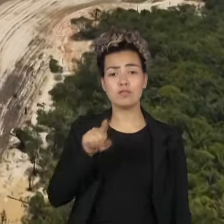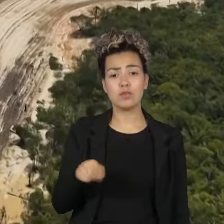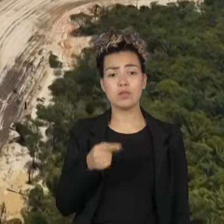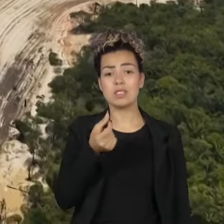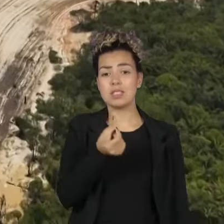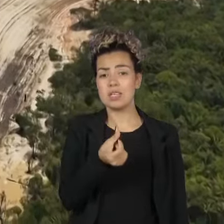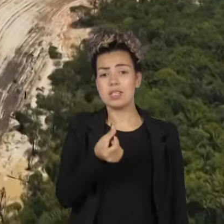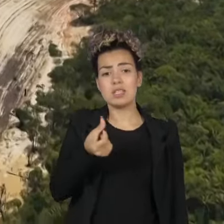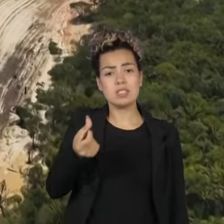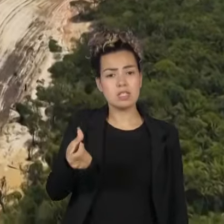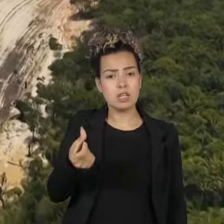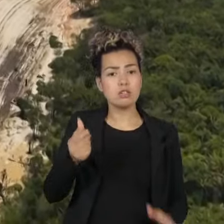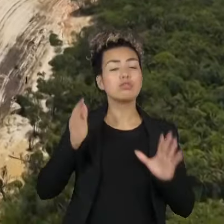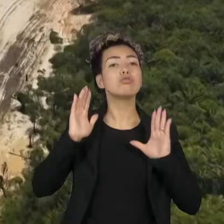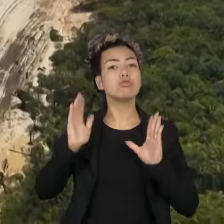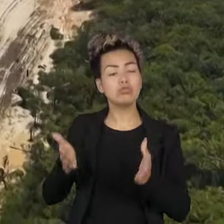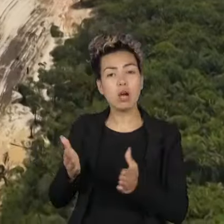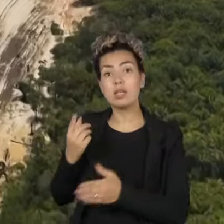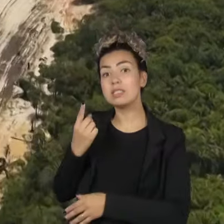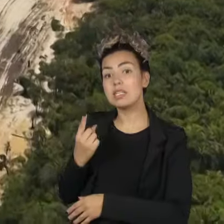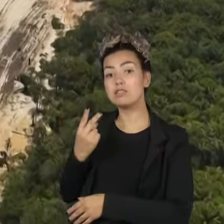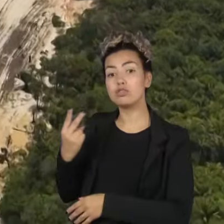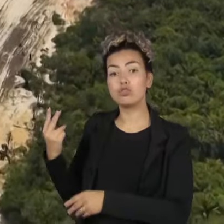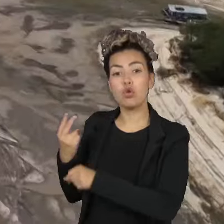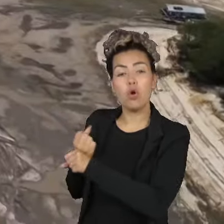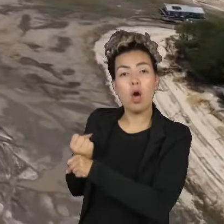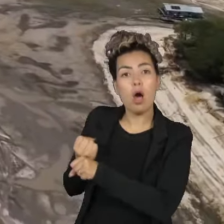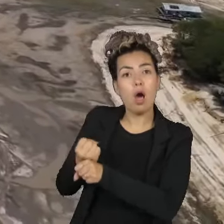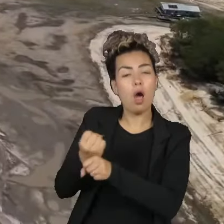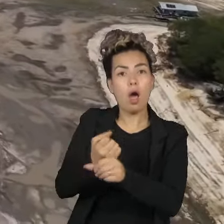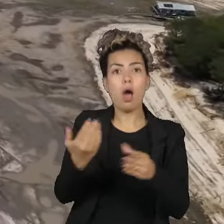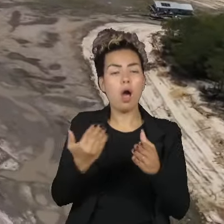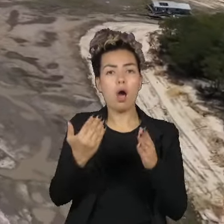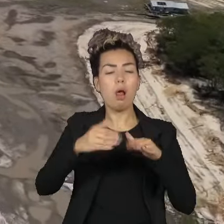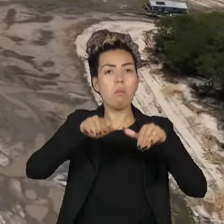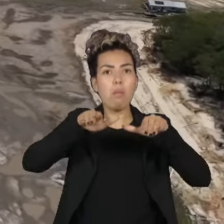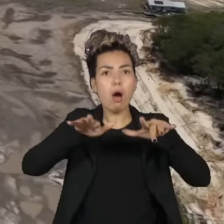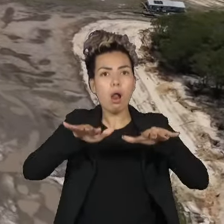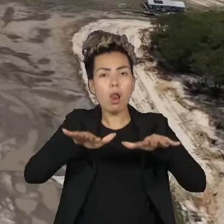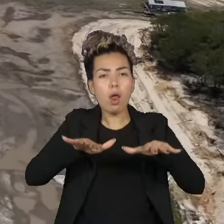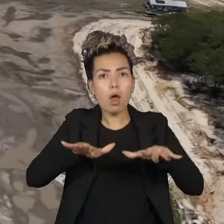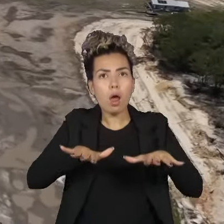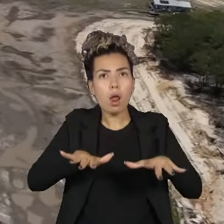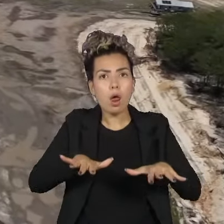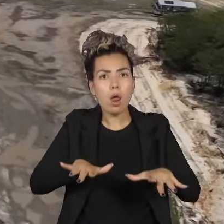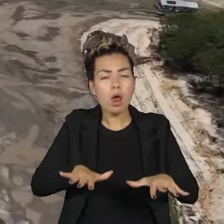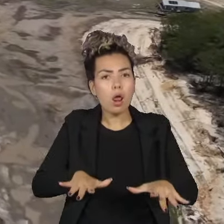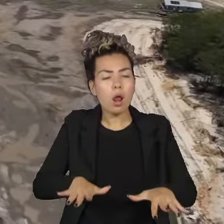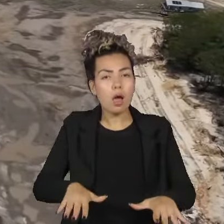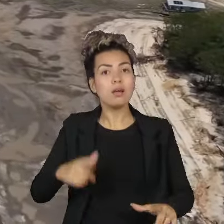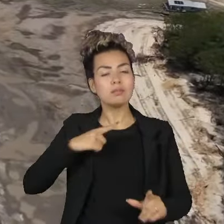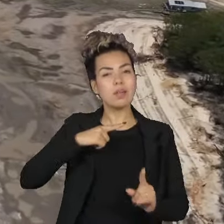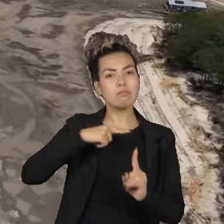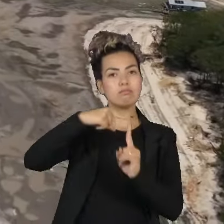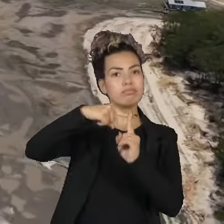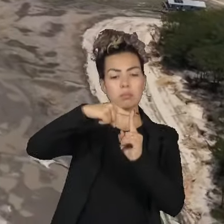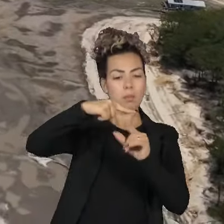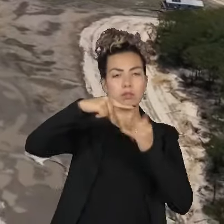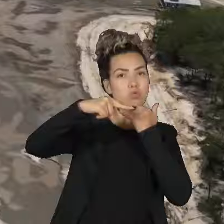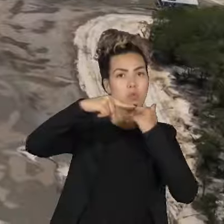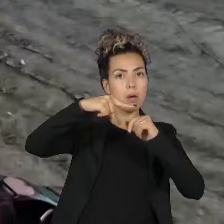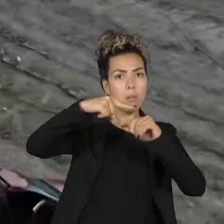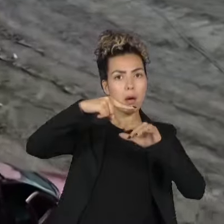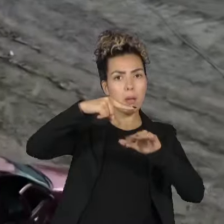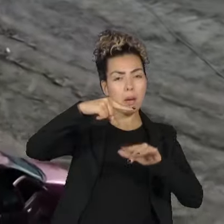menor em 122 anos. O nível é 4 cm mais baixo que o recorde anterior, que era